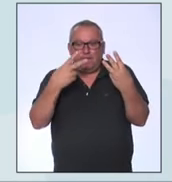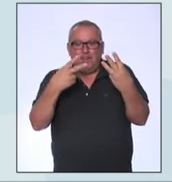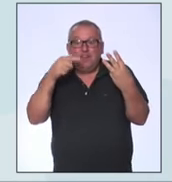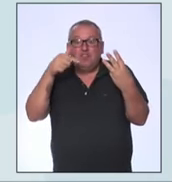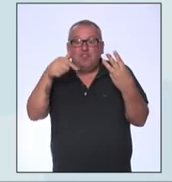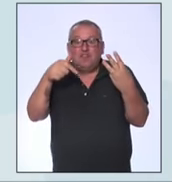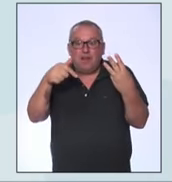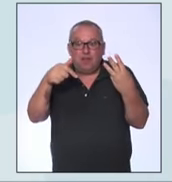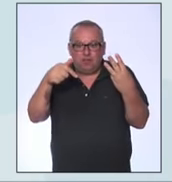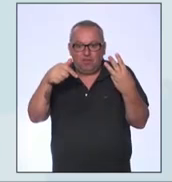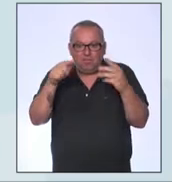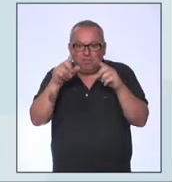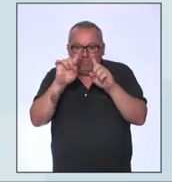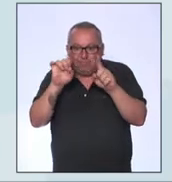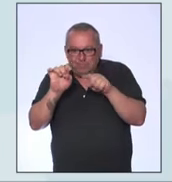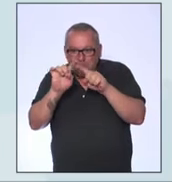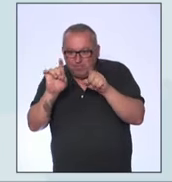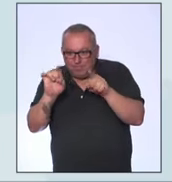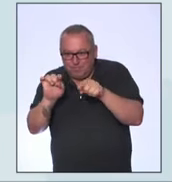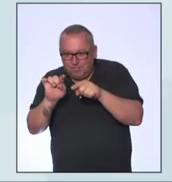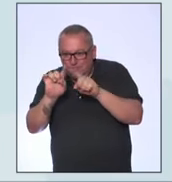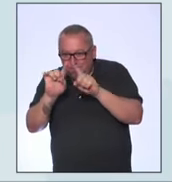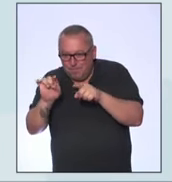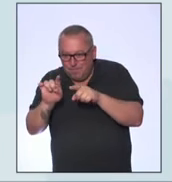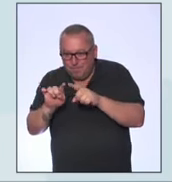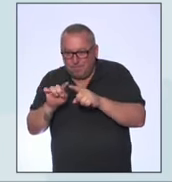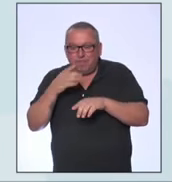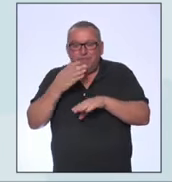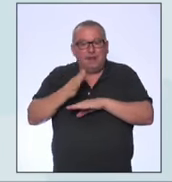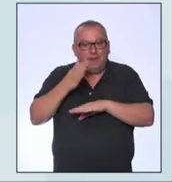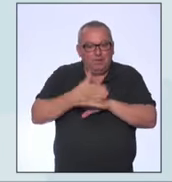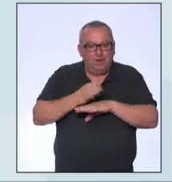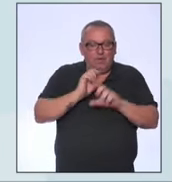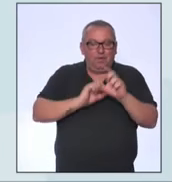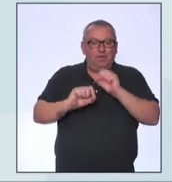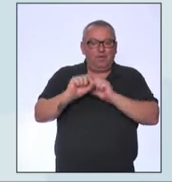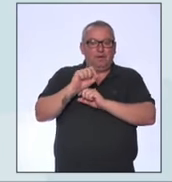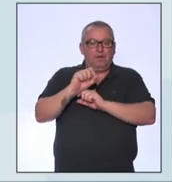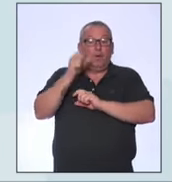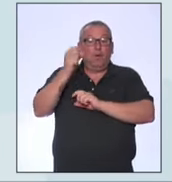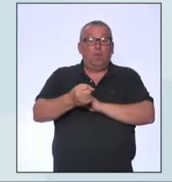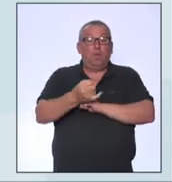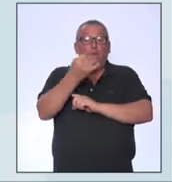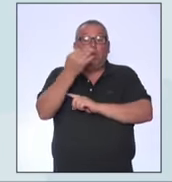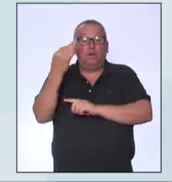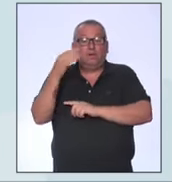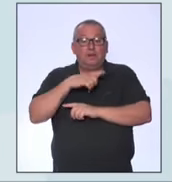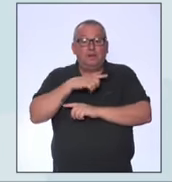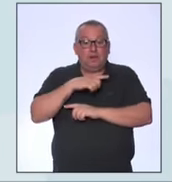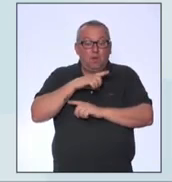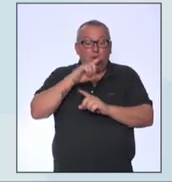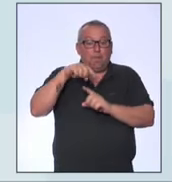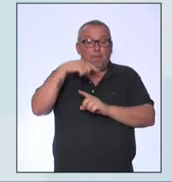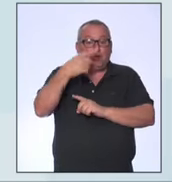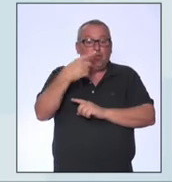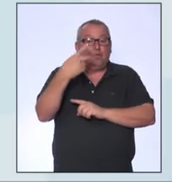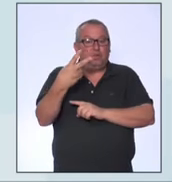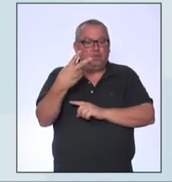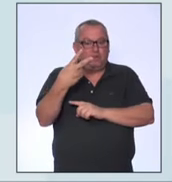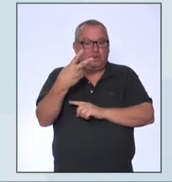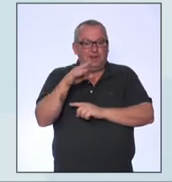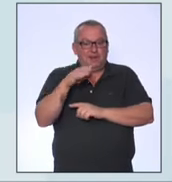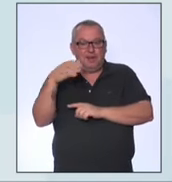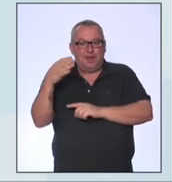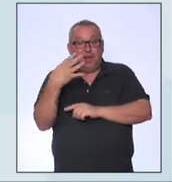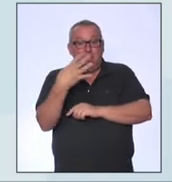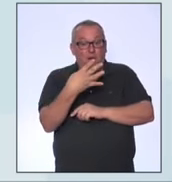27 cubinhos. Bom, e a atividade para vocês responderem é o seguinte: quantos cubinhos terão as próximas duas figuras?